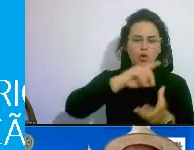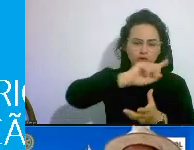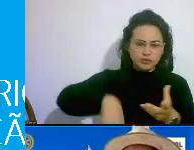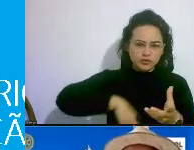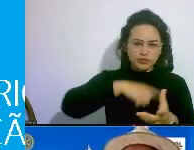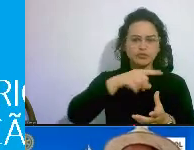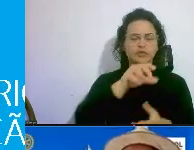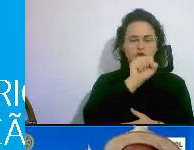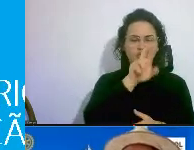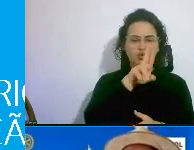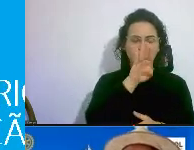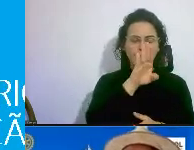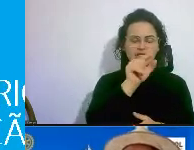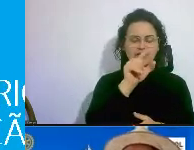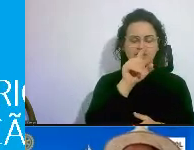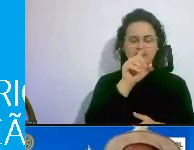foi